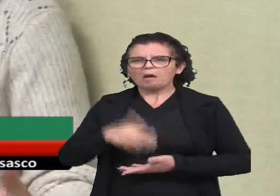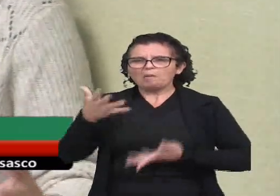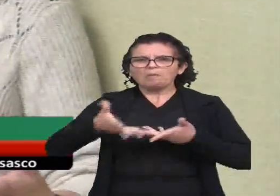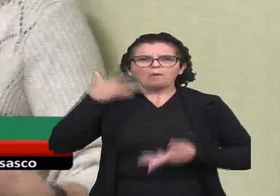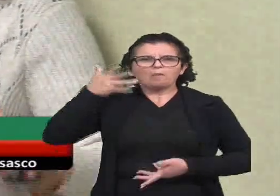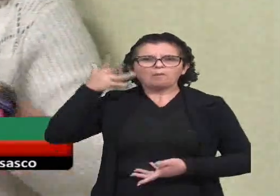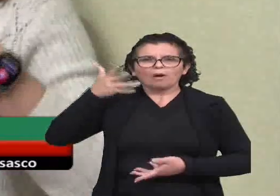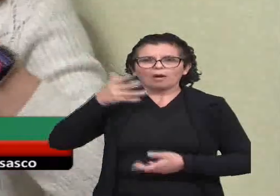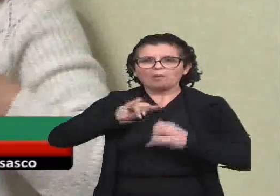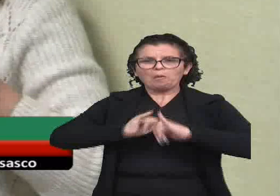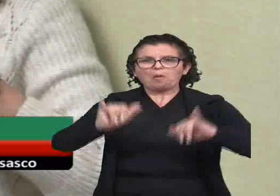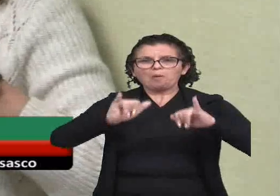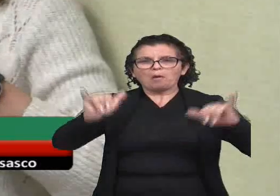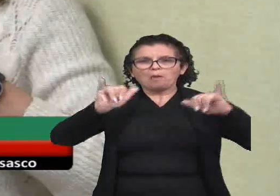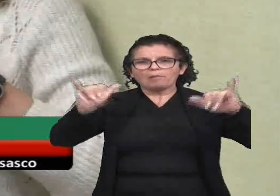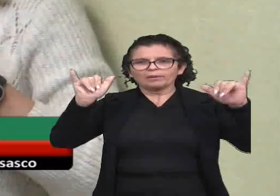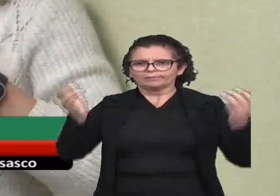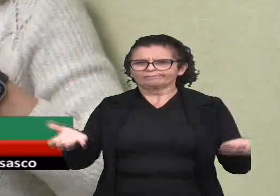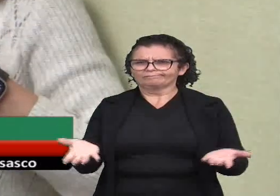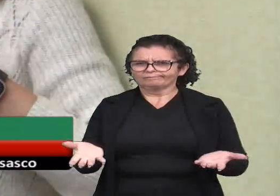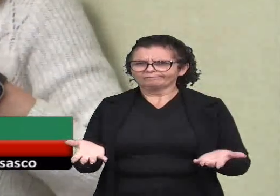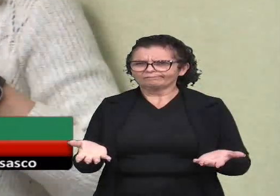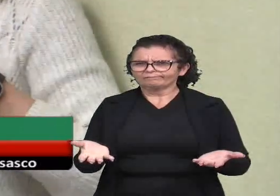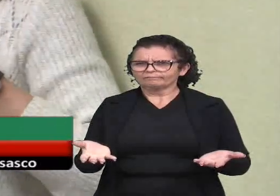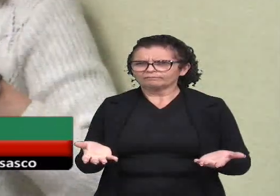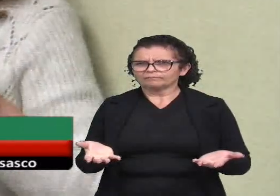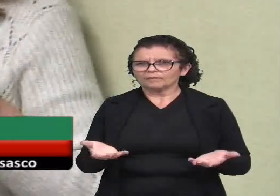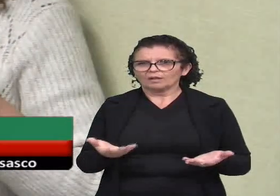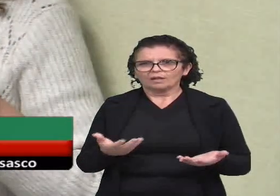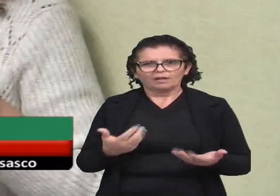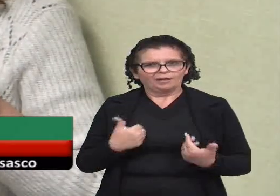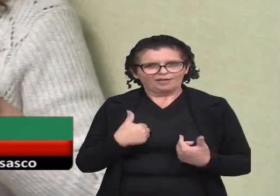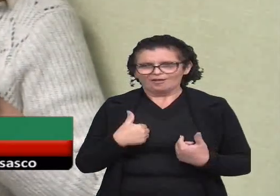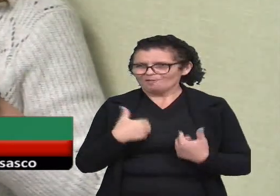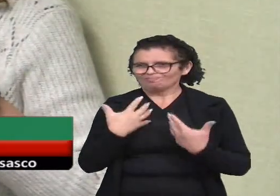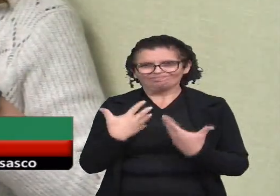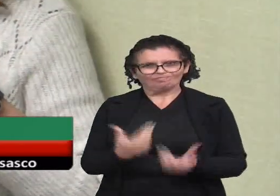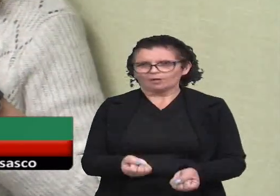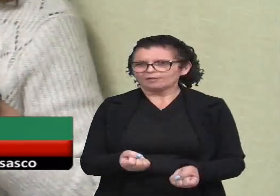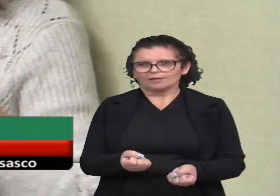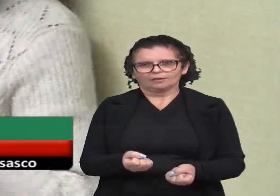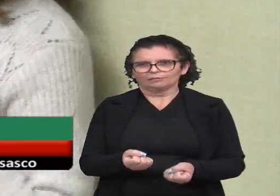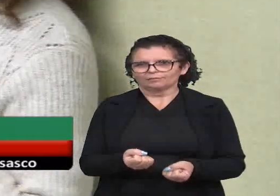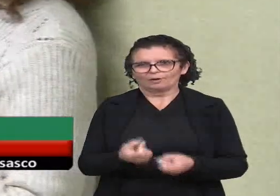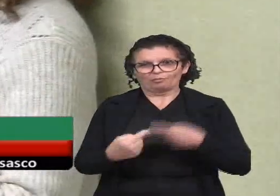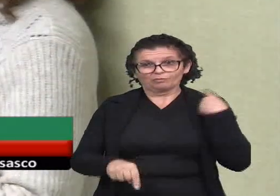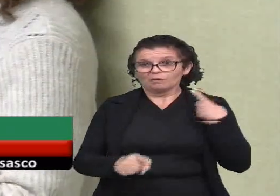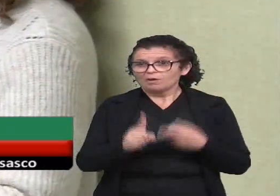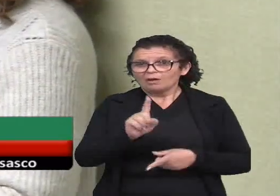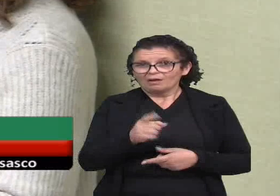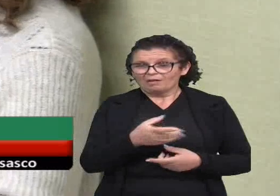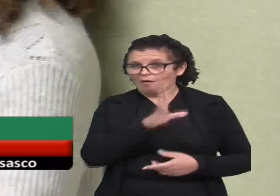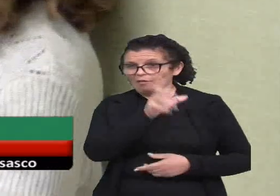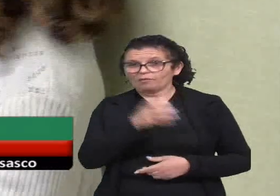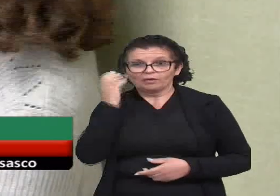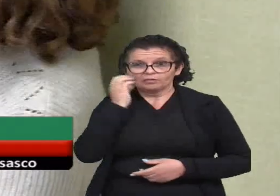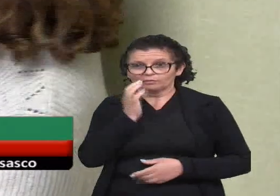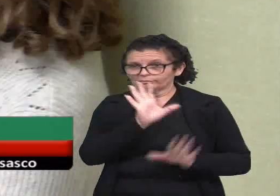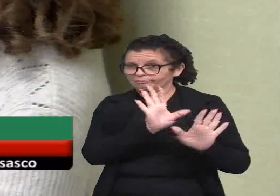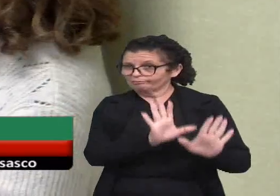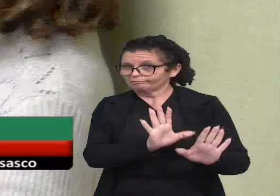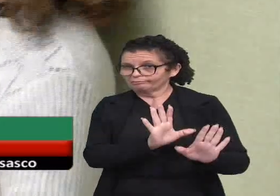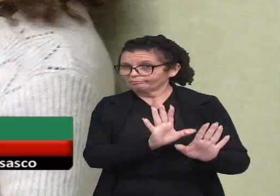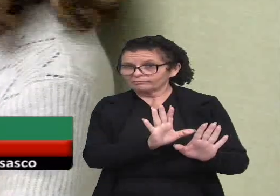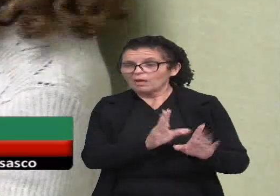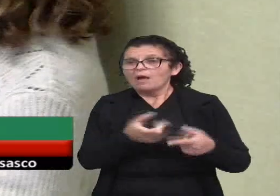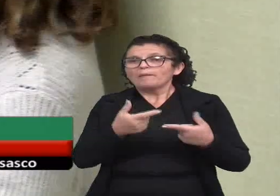fica o meu, a minha... Eu estou inconformada com essa situação. Então, não é com relação ao vereador Emerson. Eu volto a repetir,